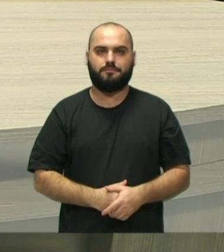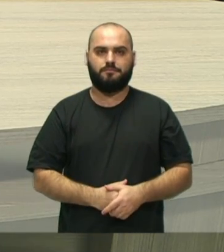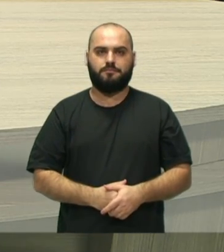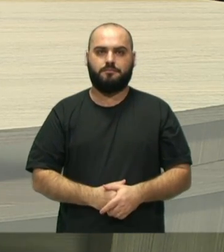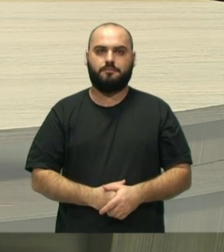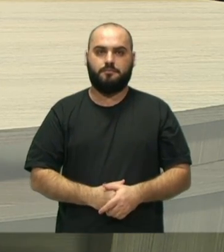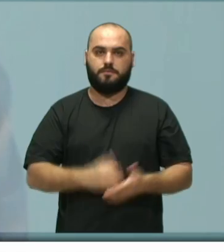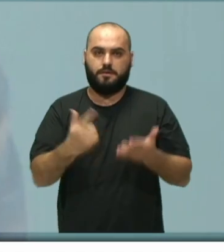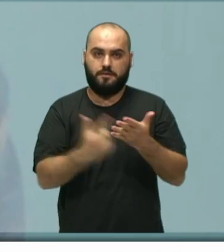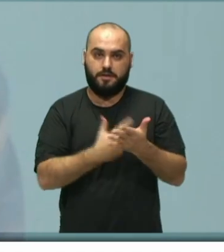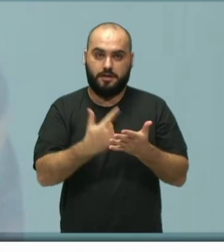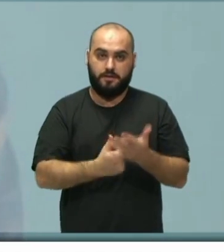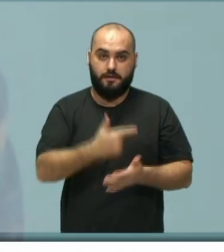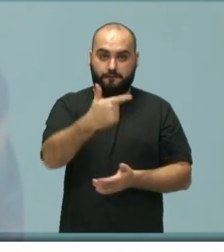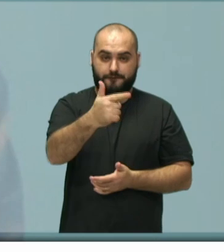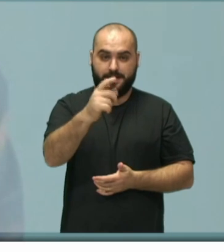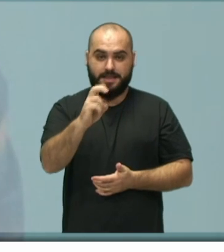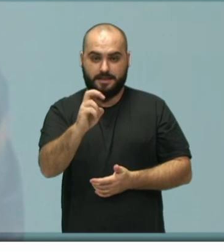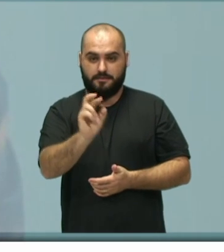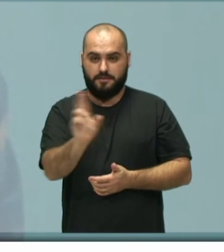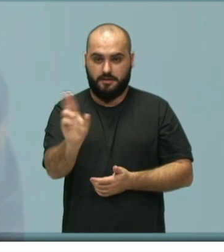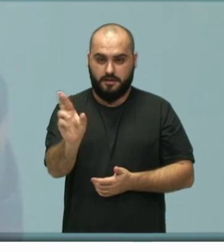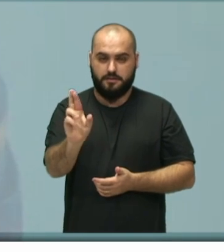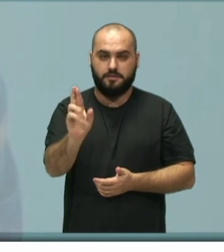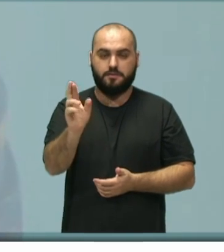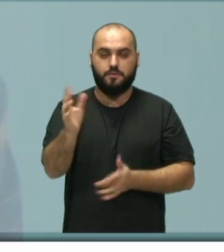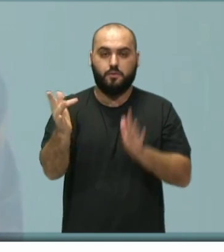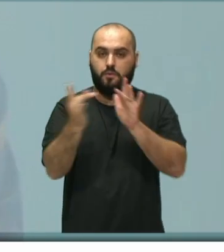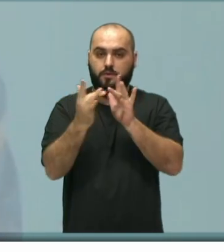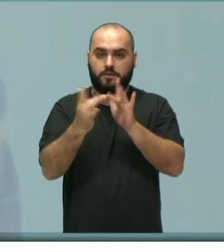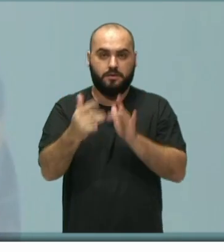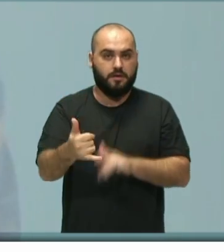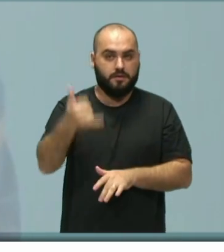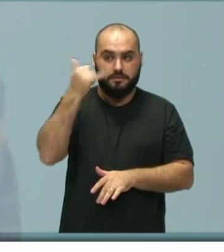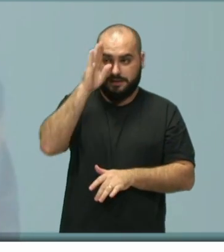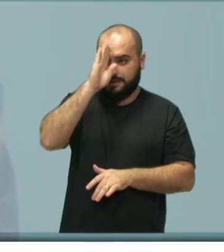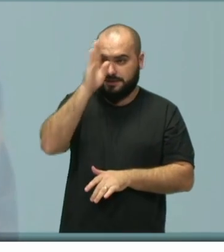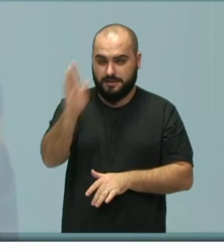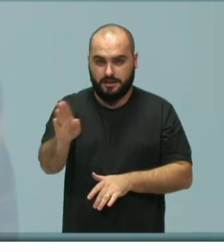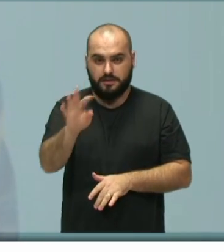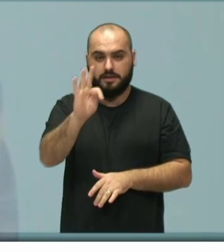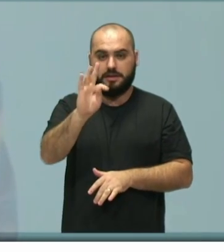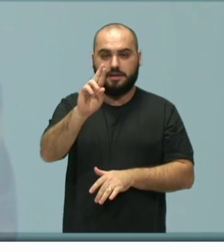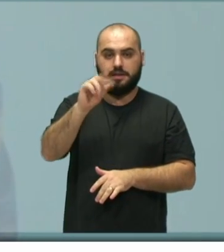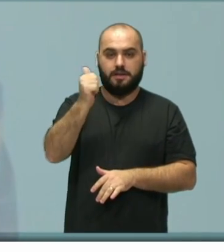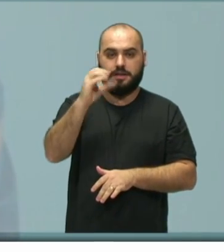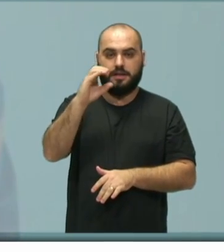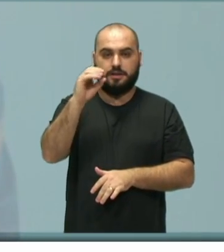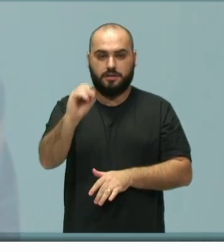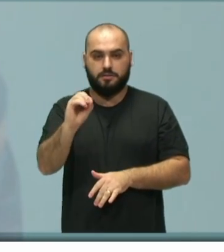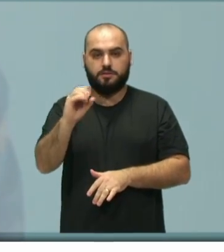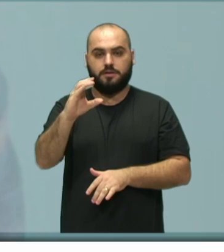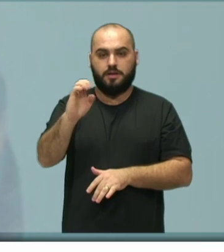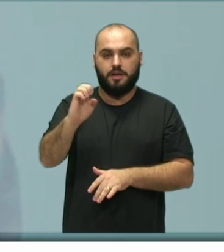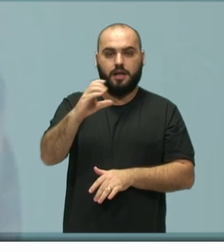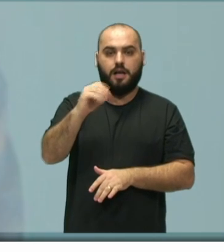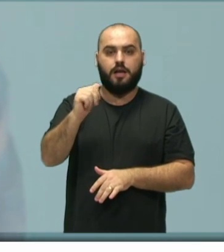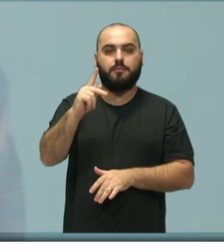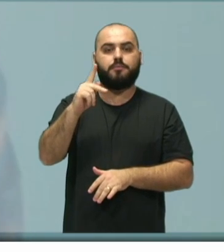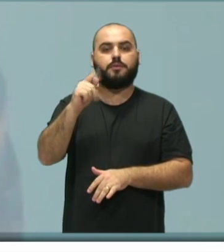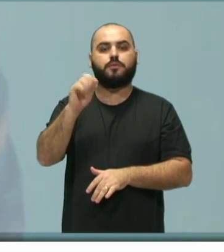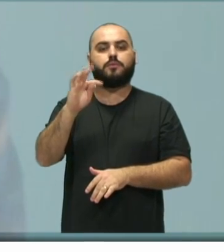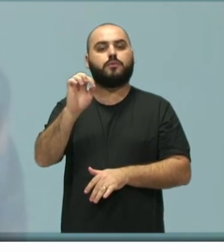O livro está R$ 25, só entrar em contato direto com a editora Traços e Capturas,